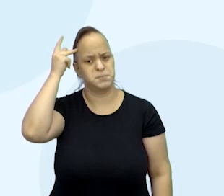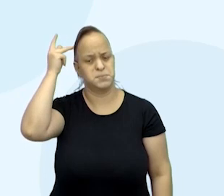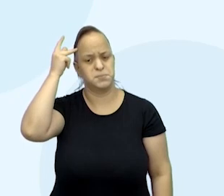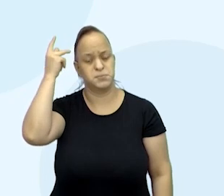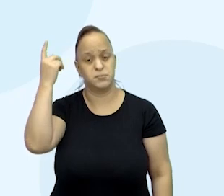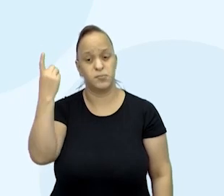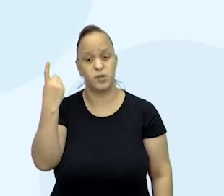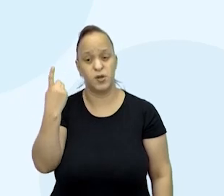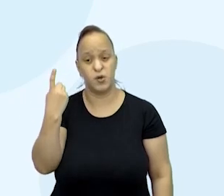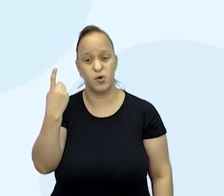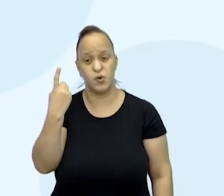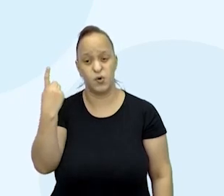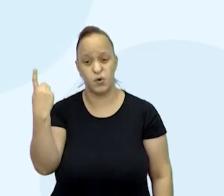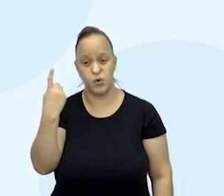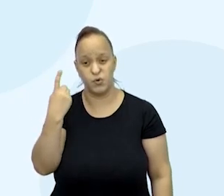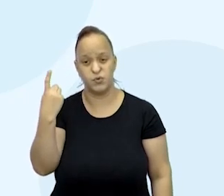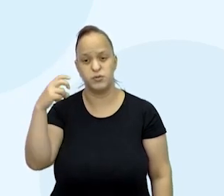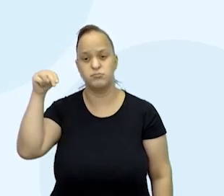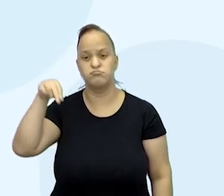11 de novembro de